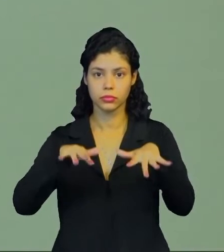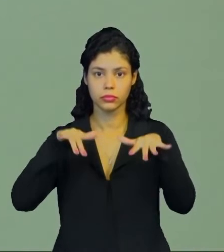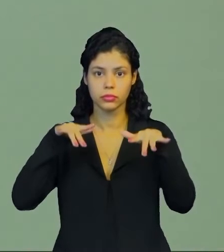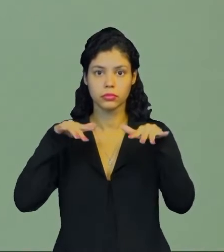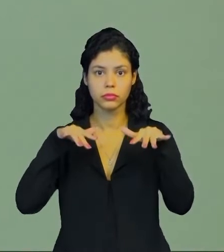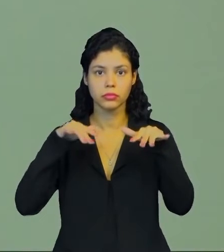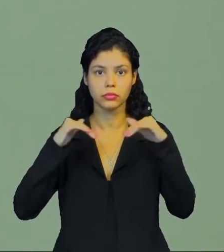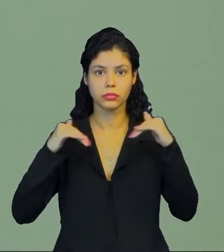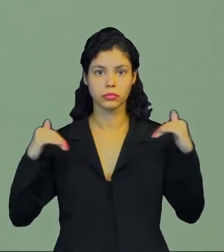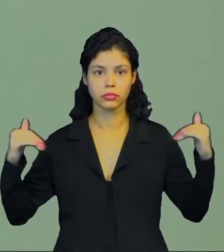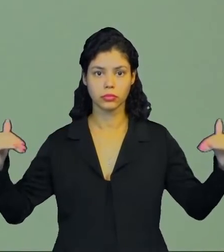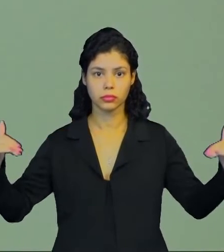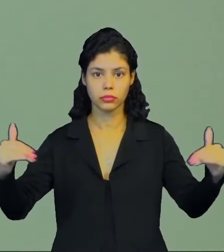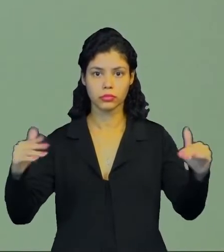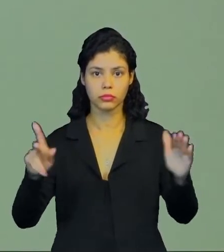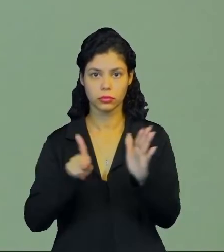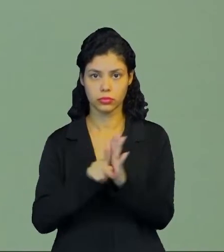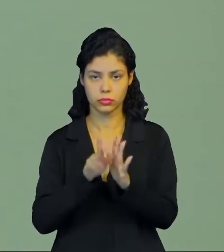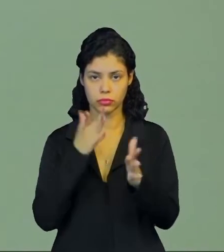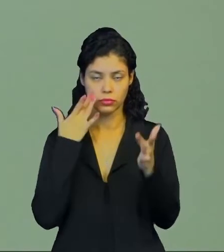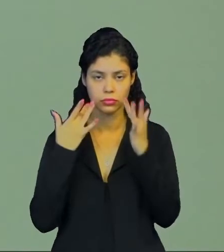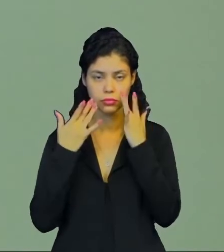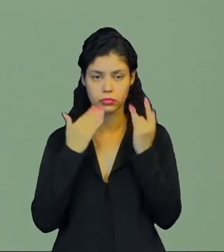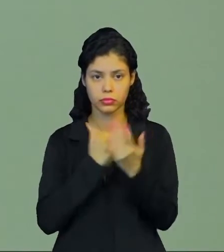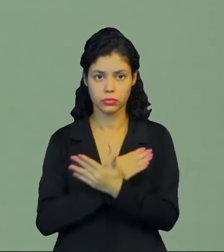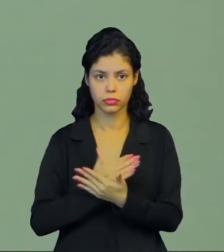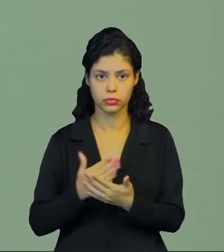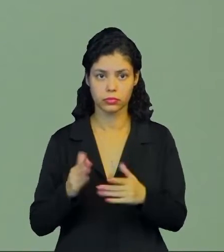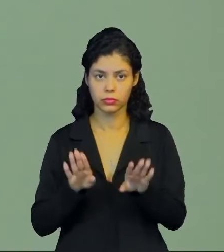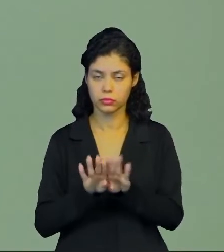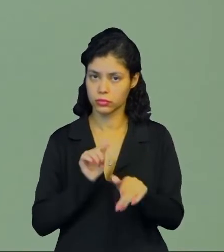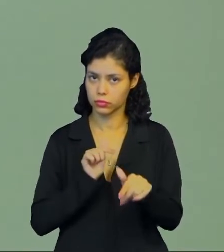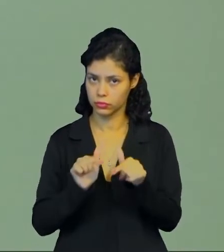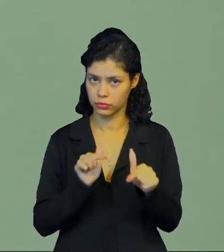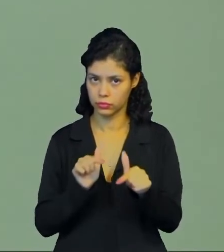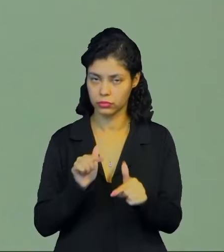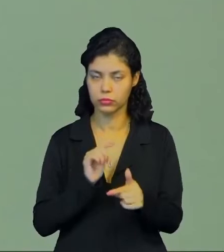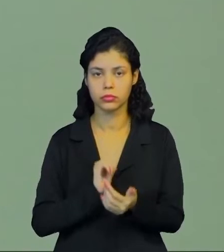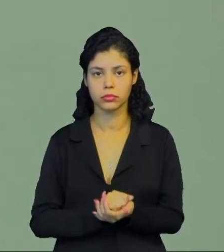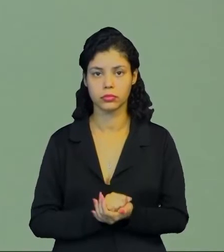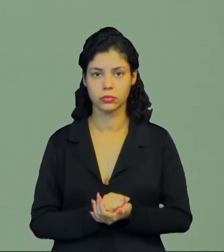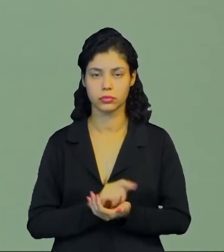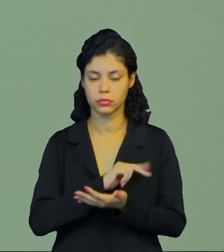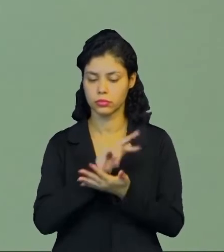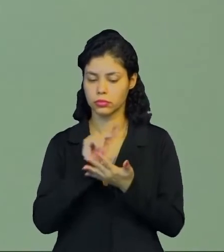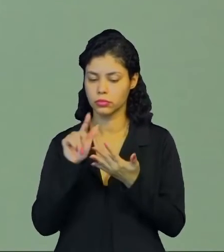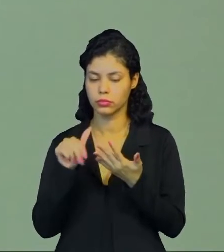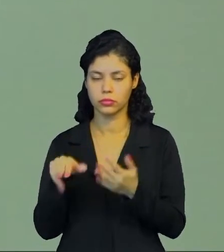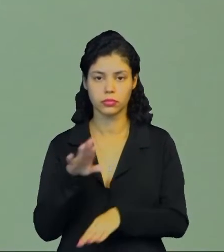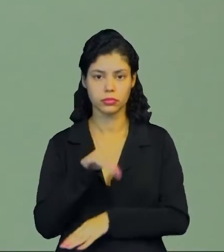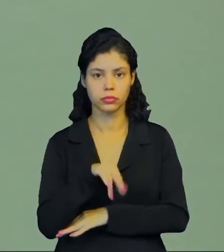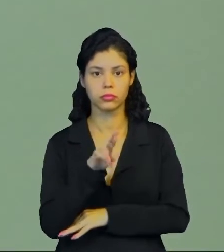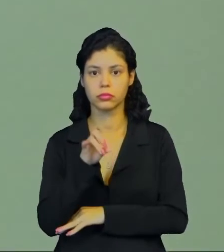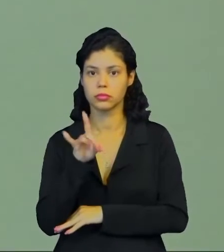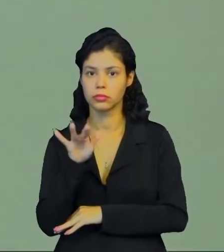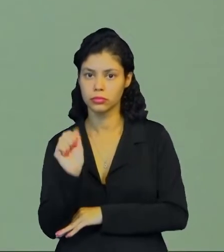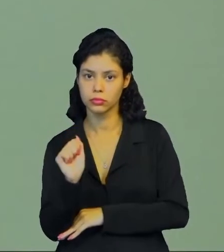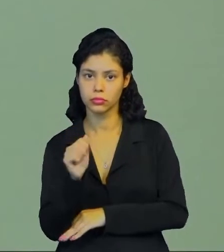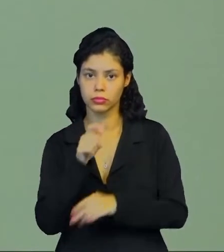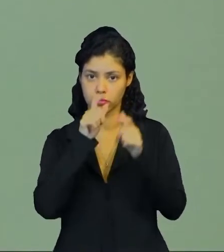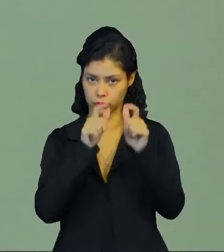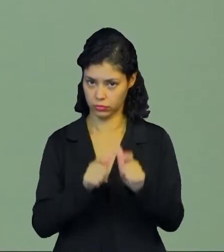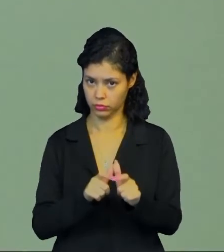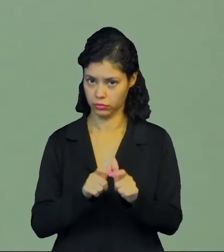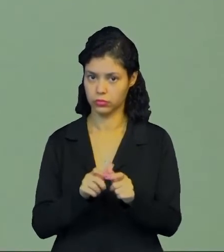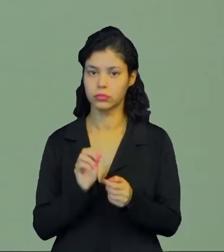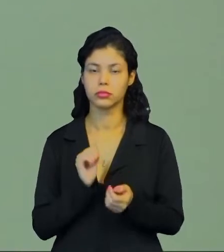o teatro em si, ele começa também a ser trabalhado de formas mais naturais, digamos, o